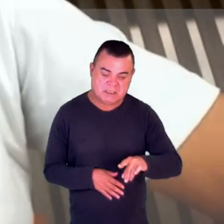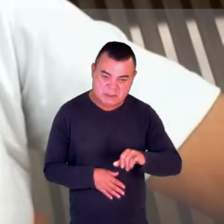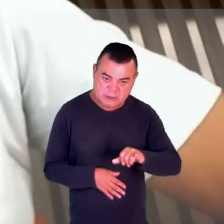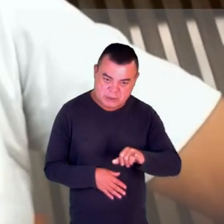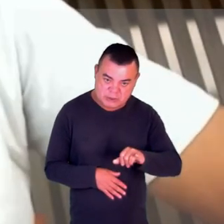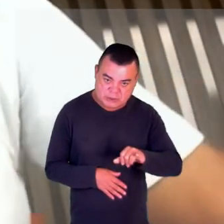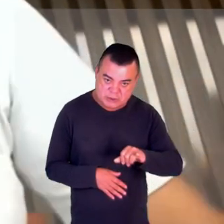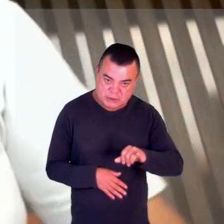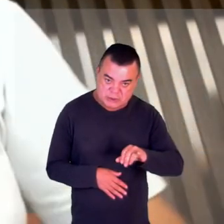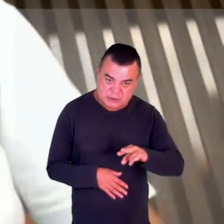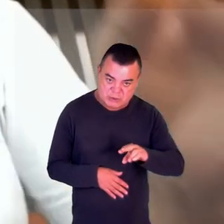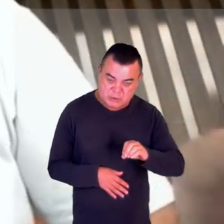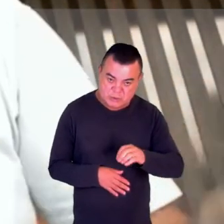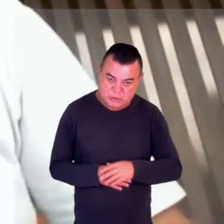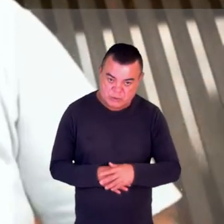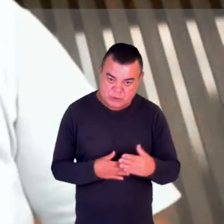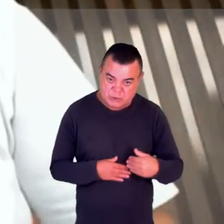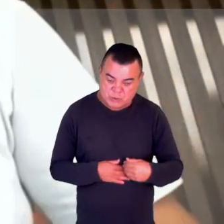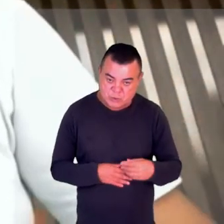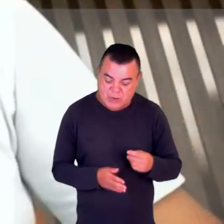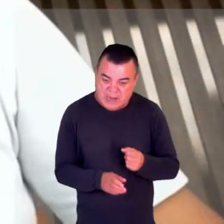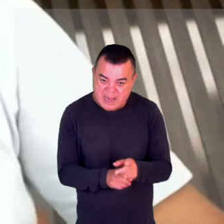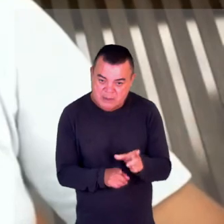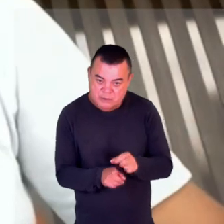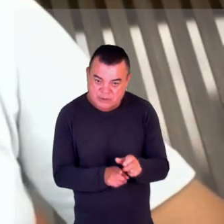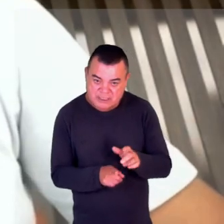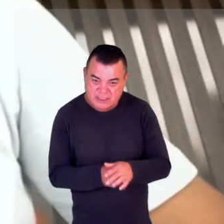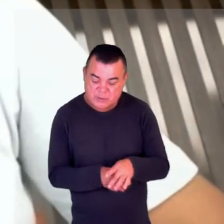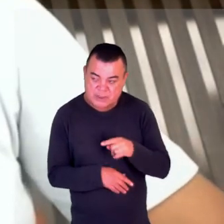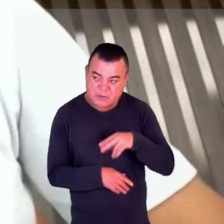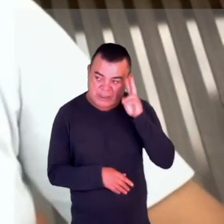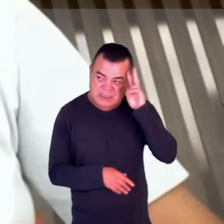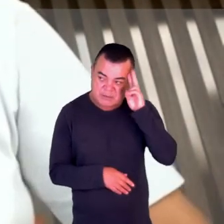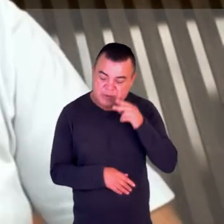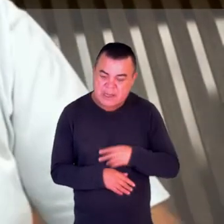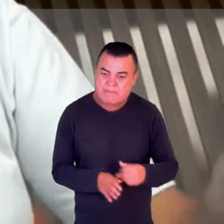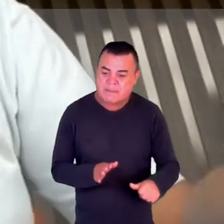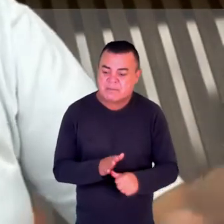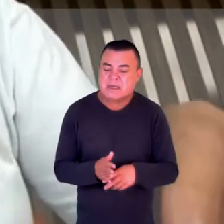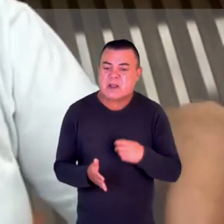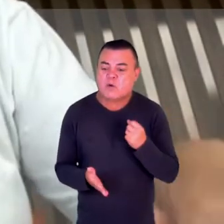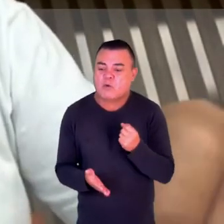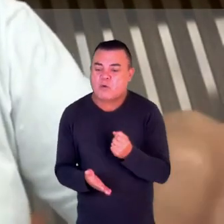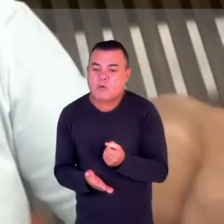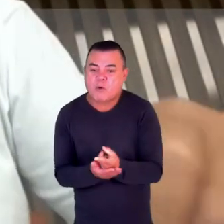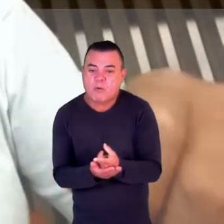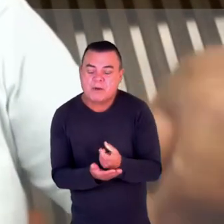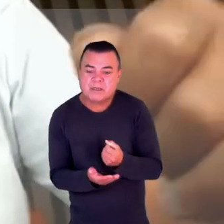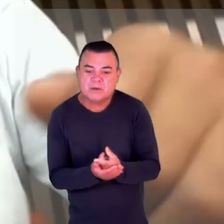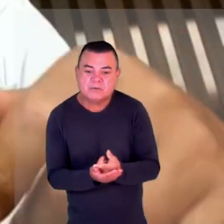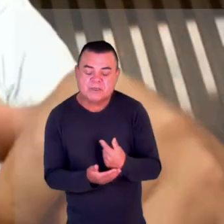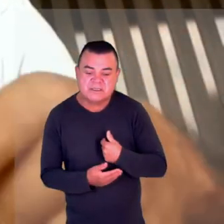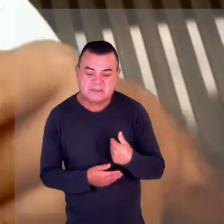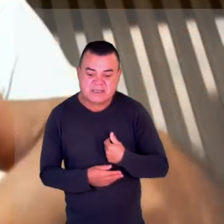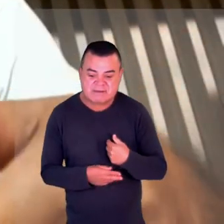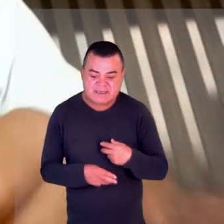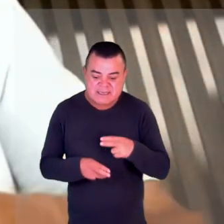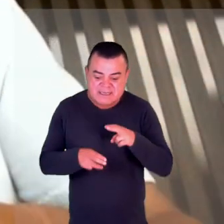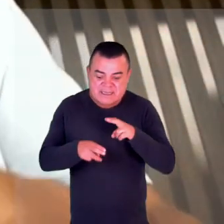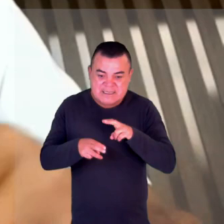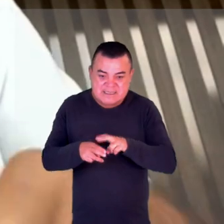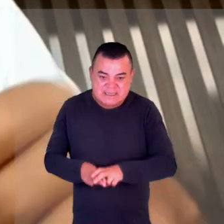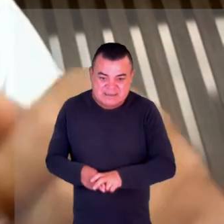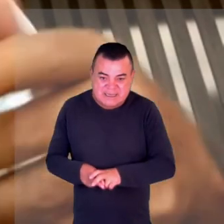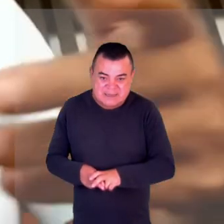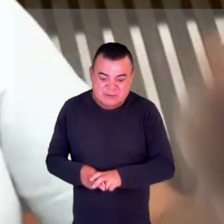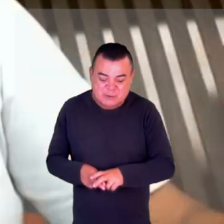coisa lá em casa a primeira compra que eu fiz eu tinha tinha ganhado uma mesinha e eu pude sentar na cadeira e e e colocar o prato sobre